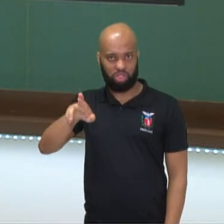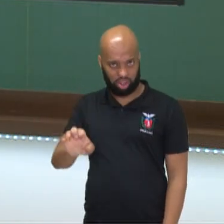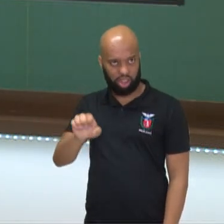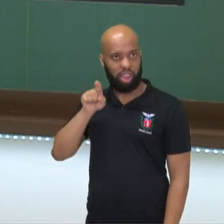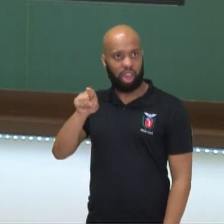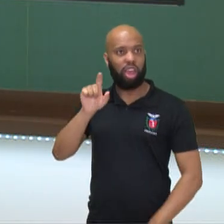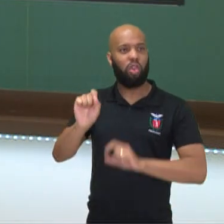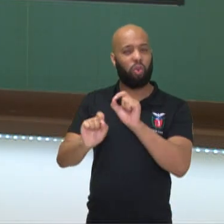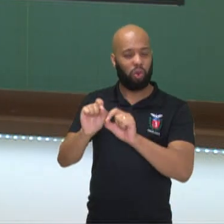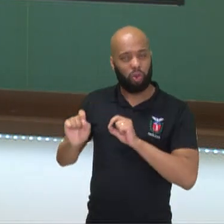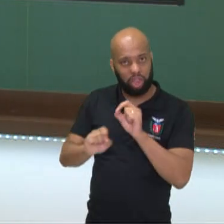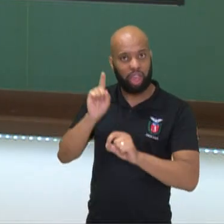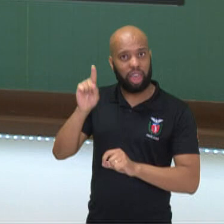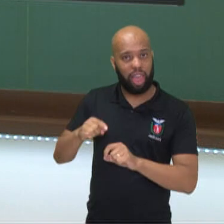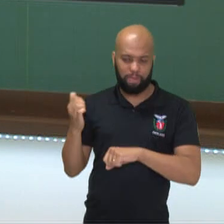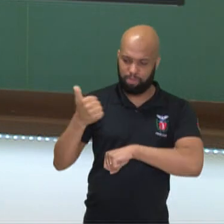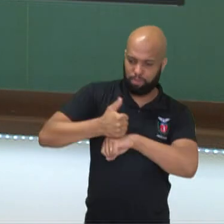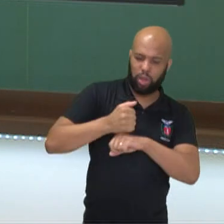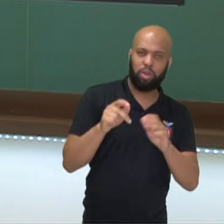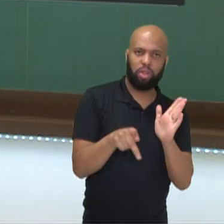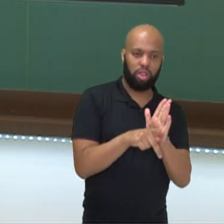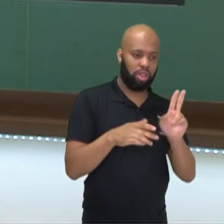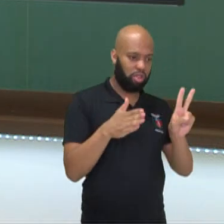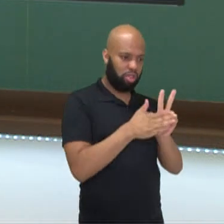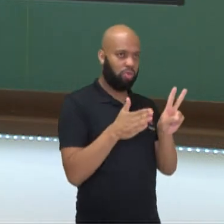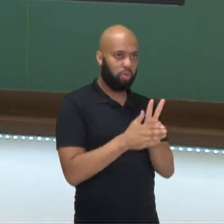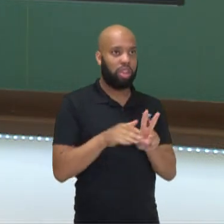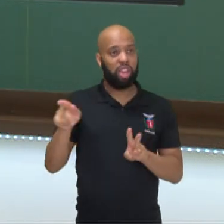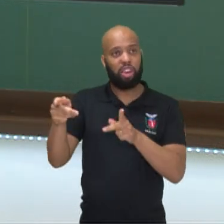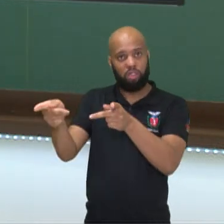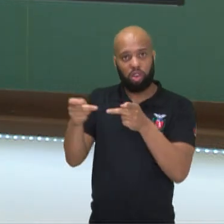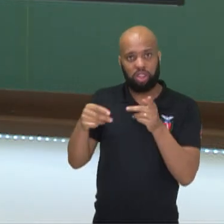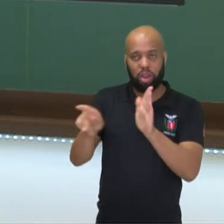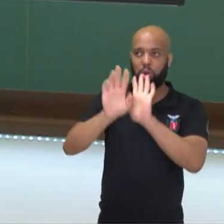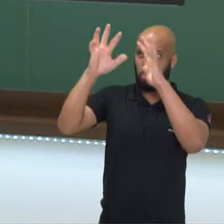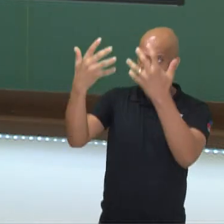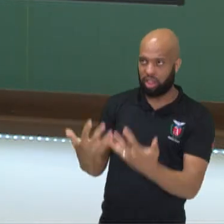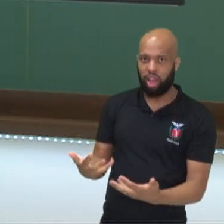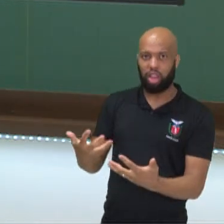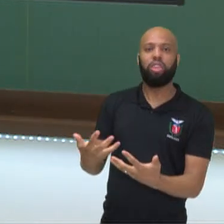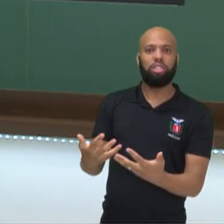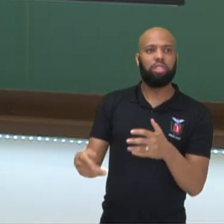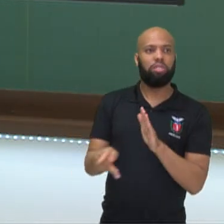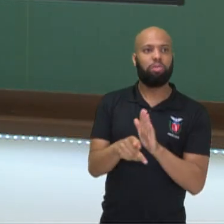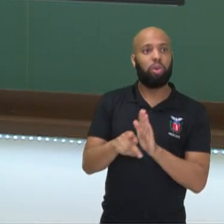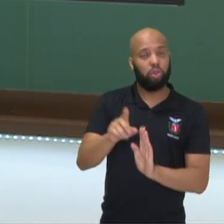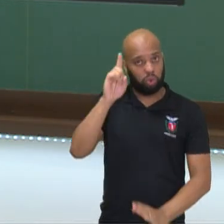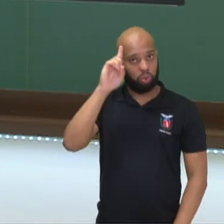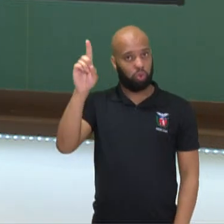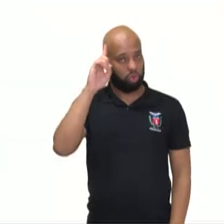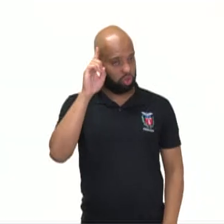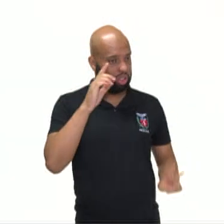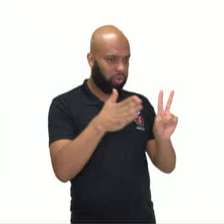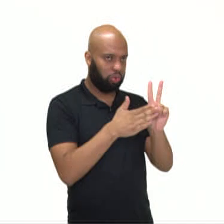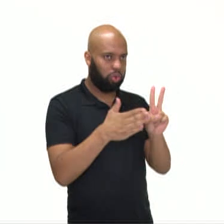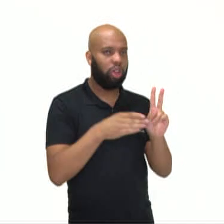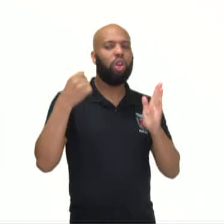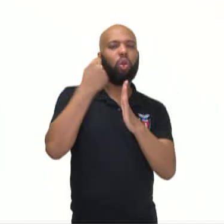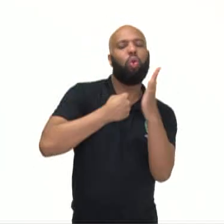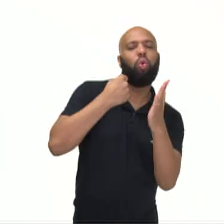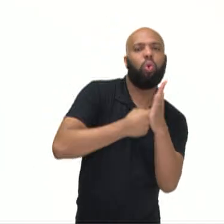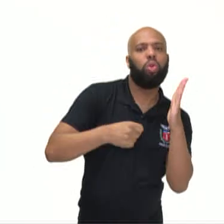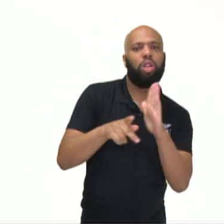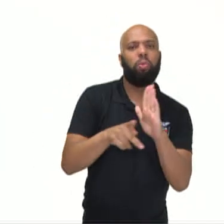solene para homenagear o Dia do Índio. Então, está aqui uma imagem dele de 2015. A luta pelos direitos dos povos